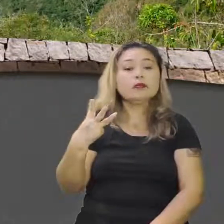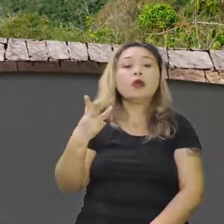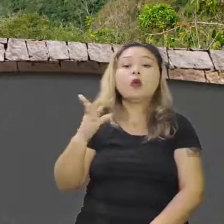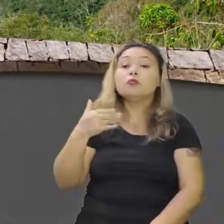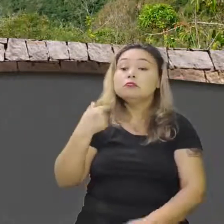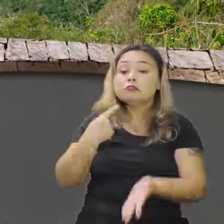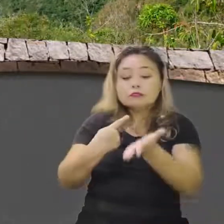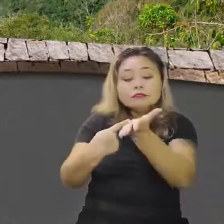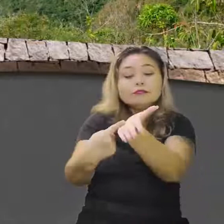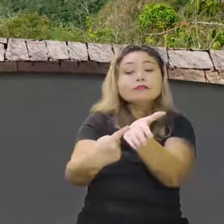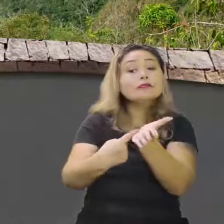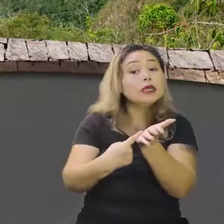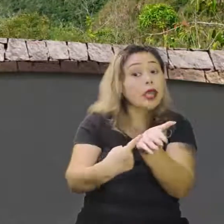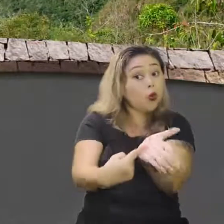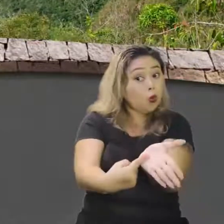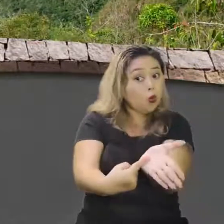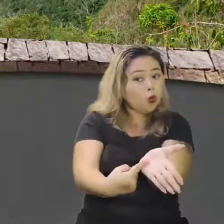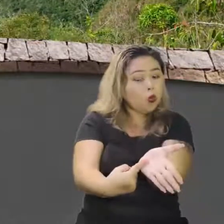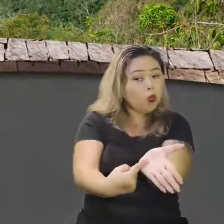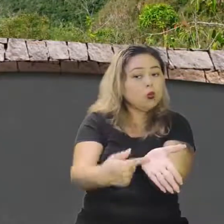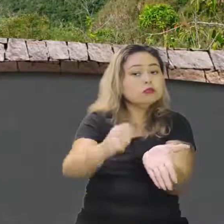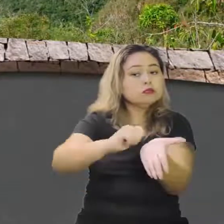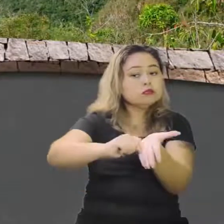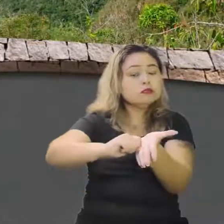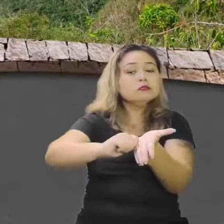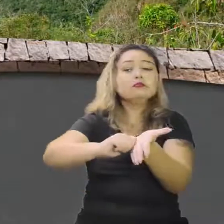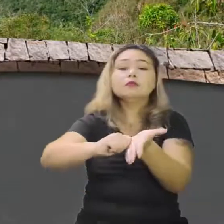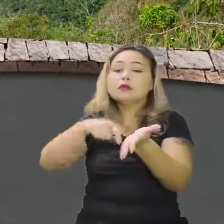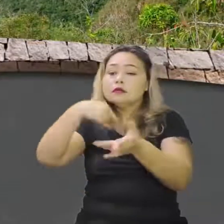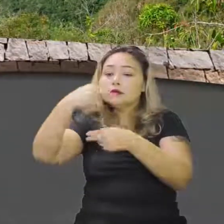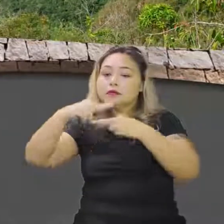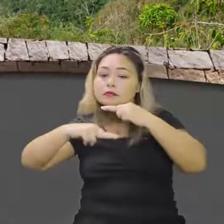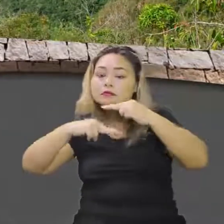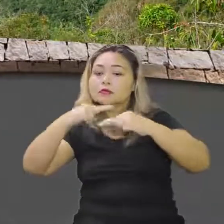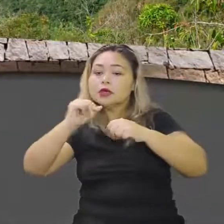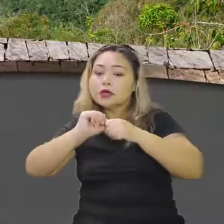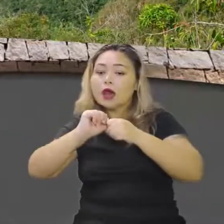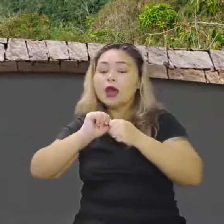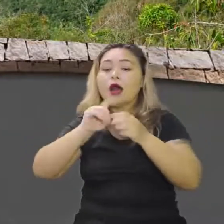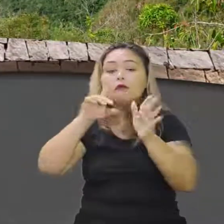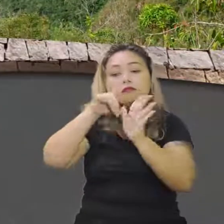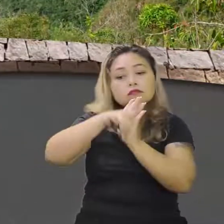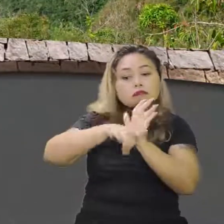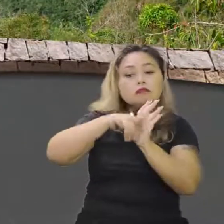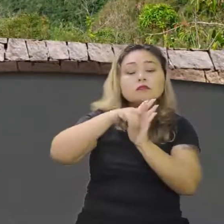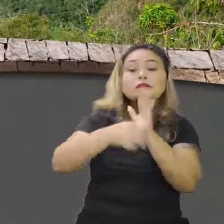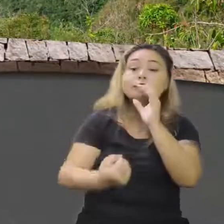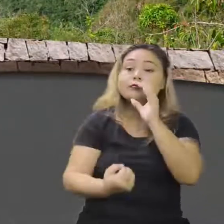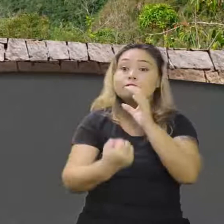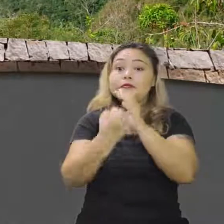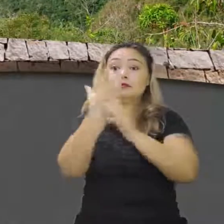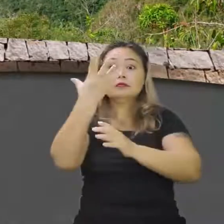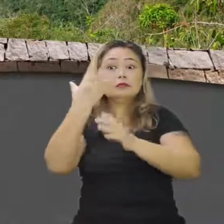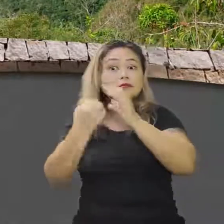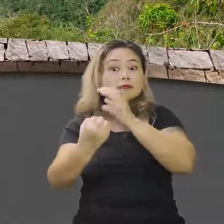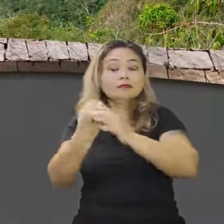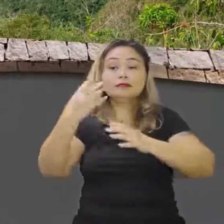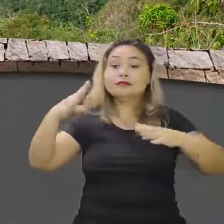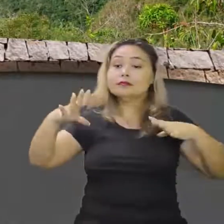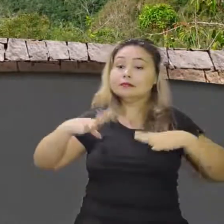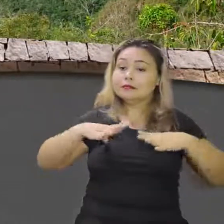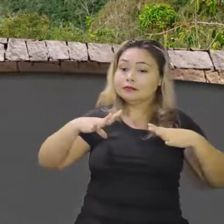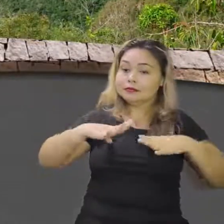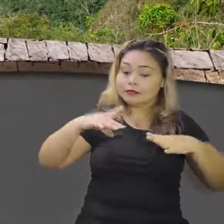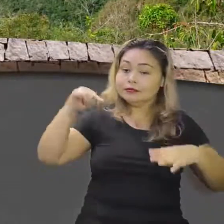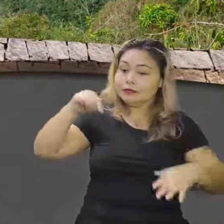Por esse acordo, vem a construção da estrada e vem o surgimento da nossa cidade, Porto